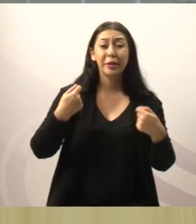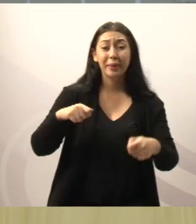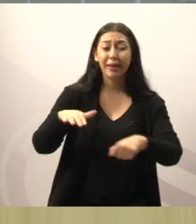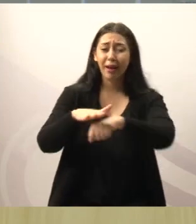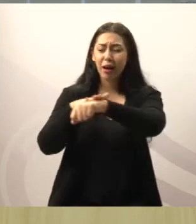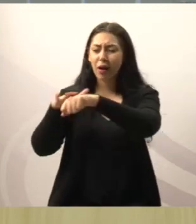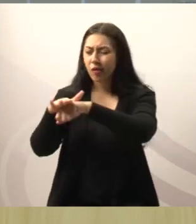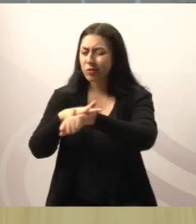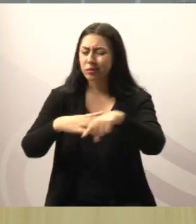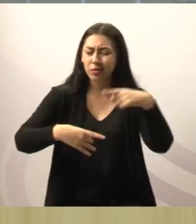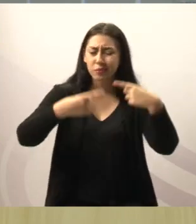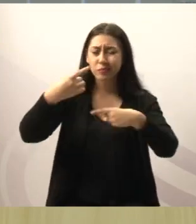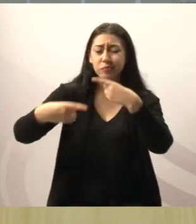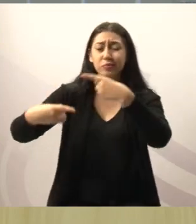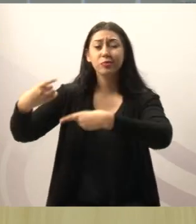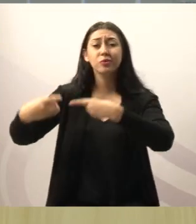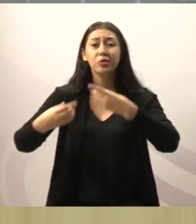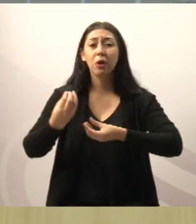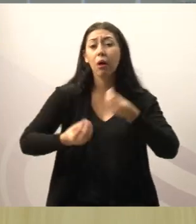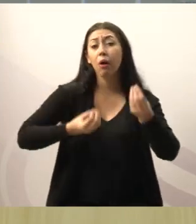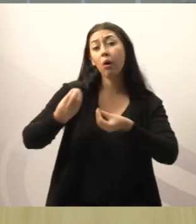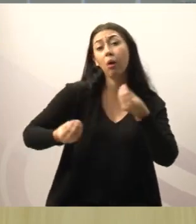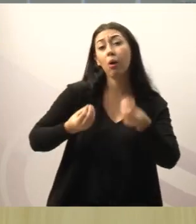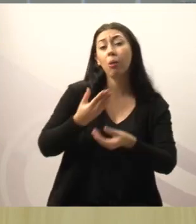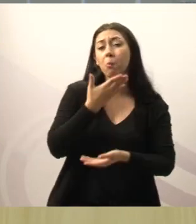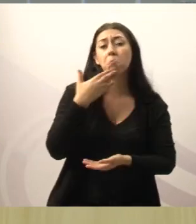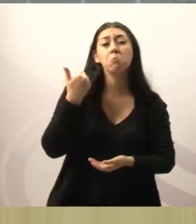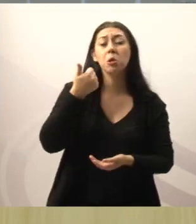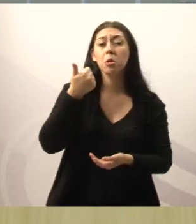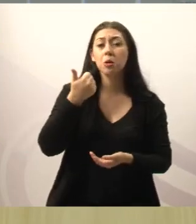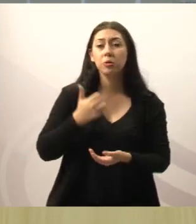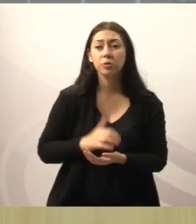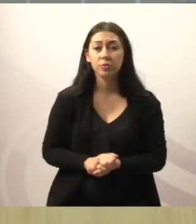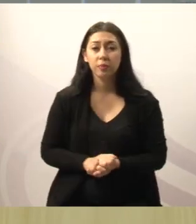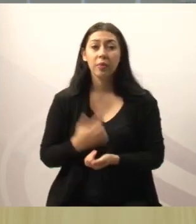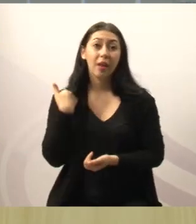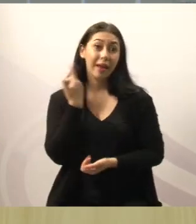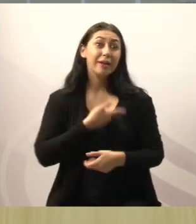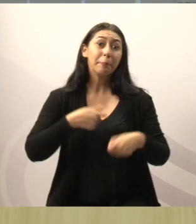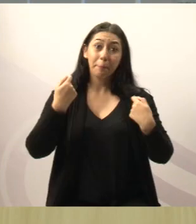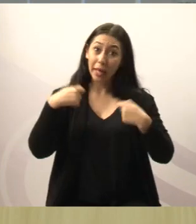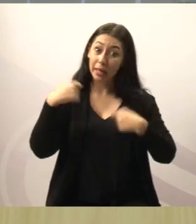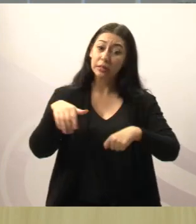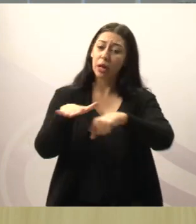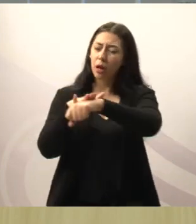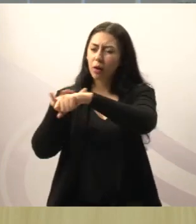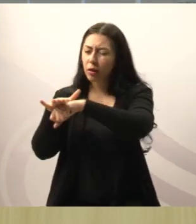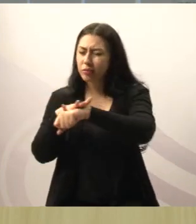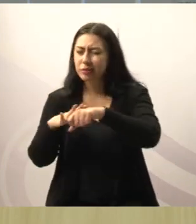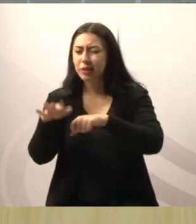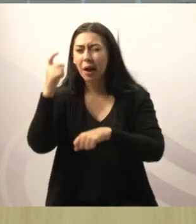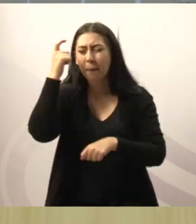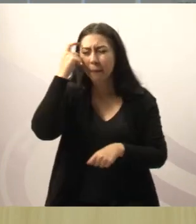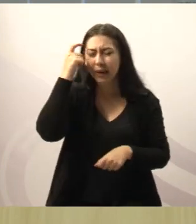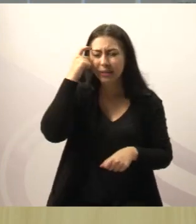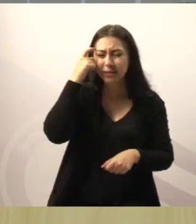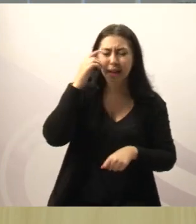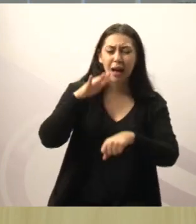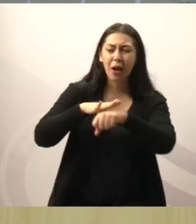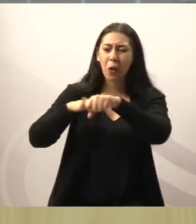os autores nessa luta contra a pandemia. É preciso dialogar e traçar estratégia com o